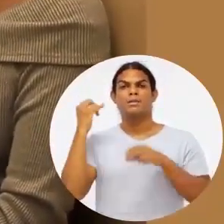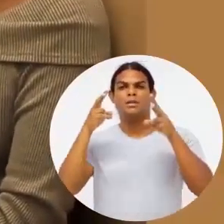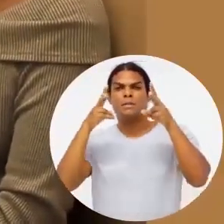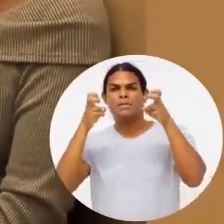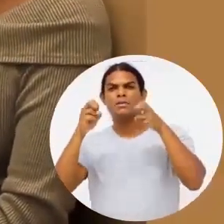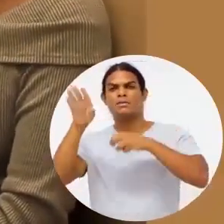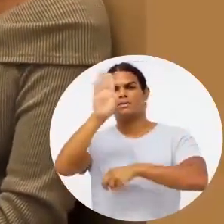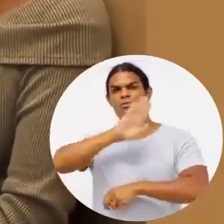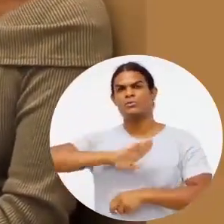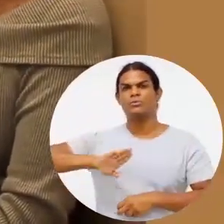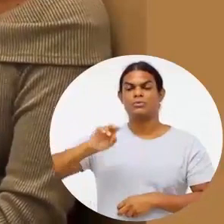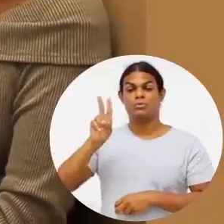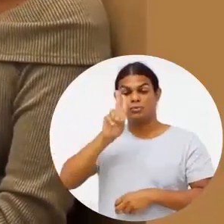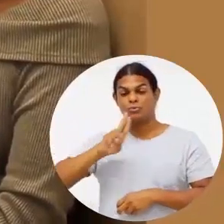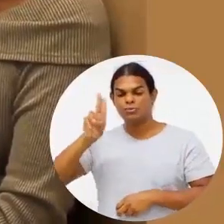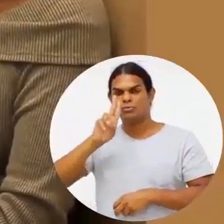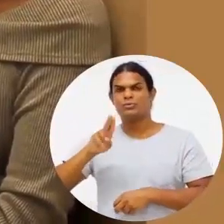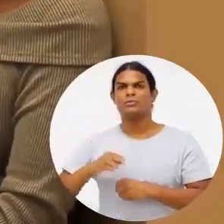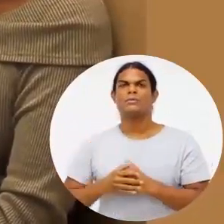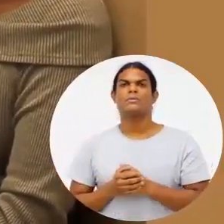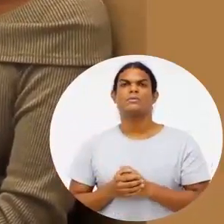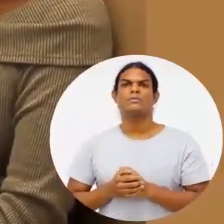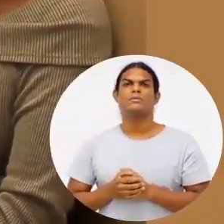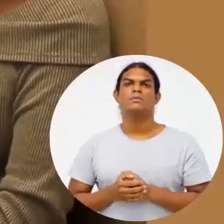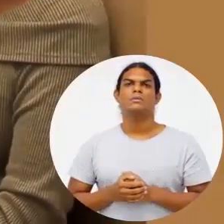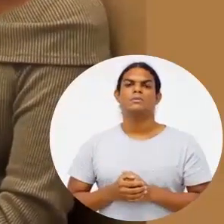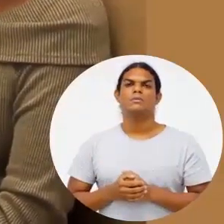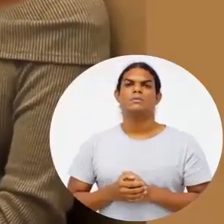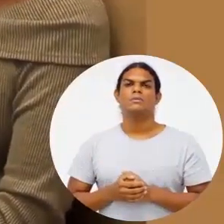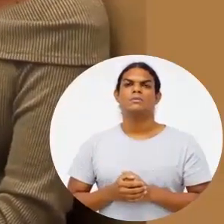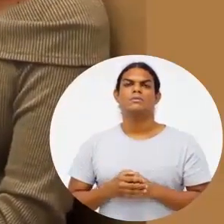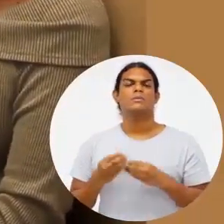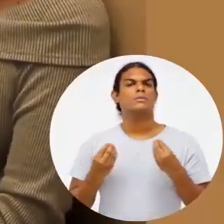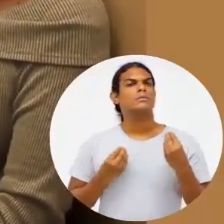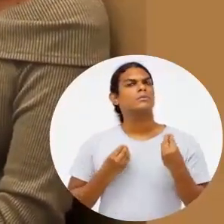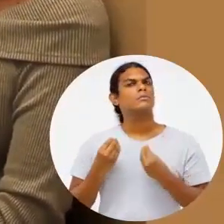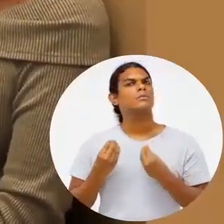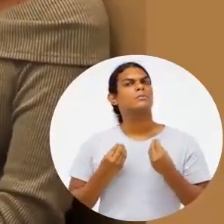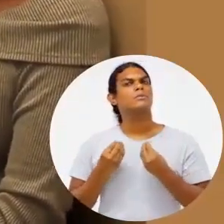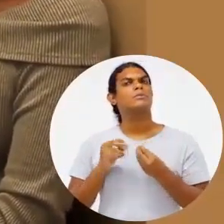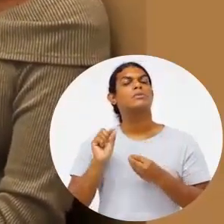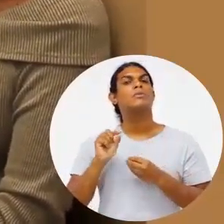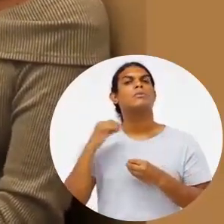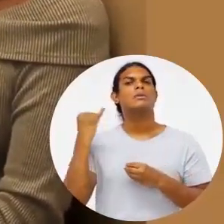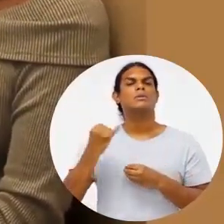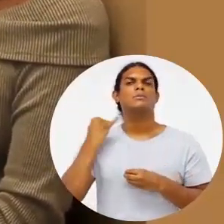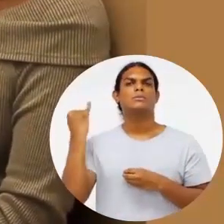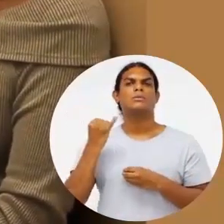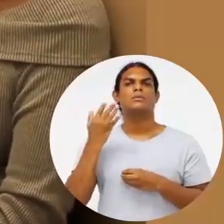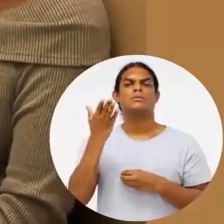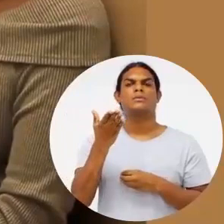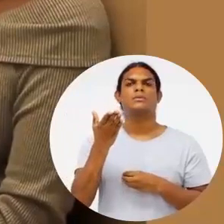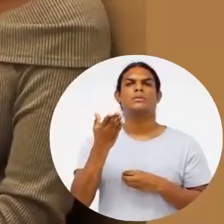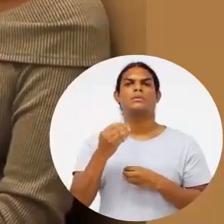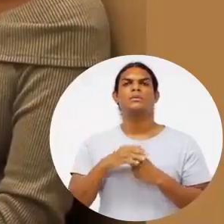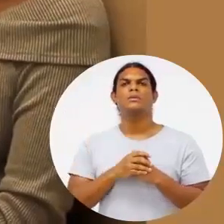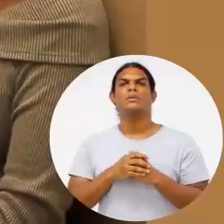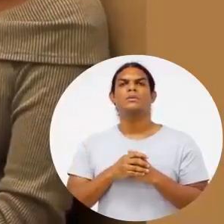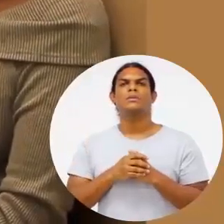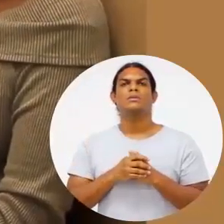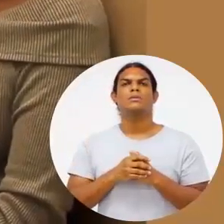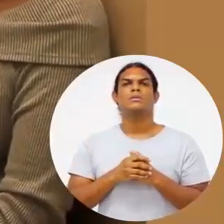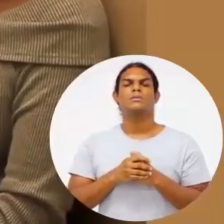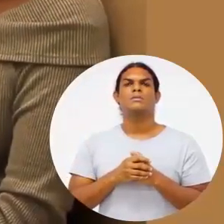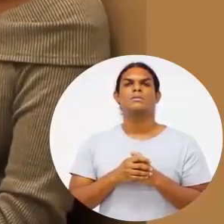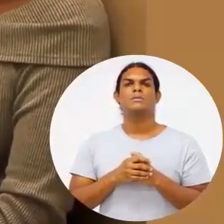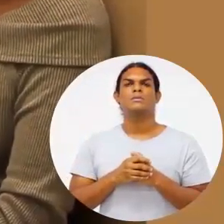usuário, né? Onde ele coloca essa percepção como uma das etapas principais. Então, qual é essa importância que a senhora gostaria de destacar de